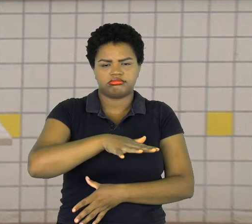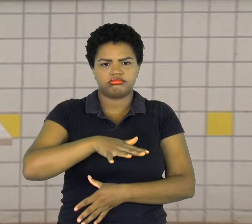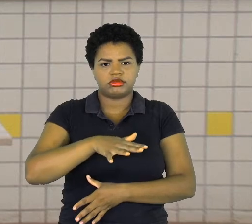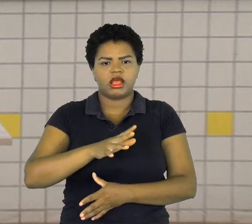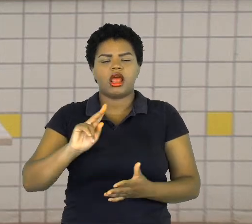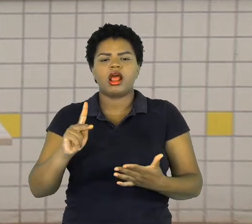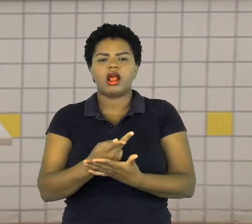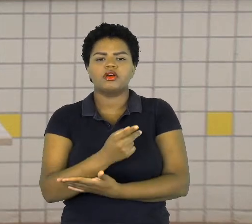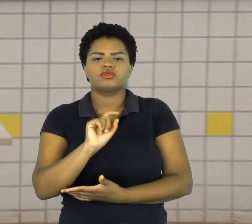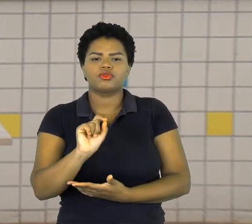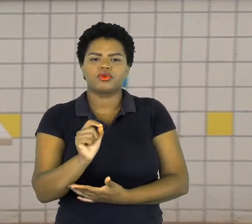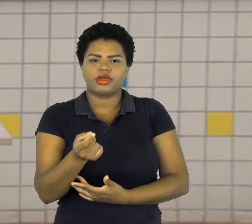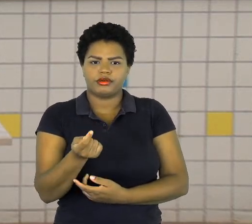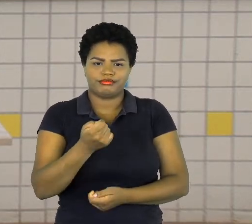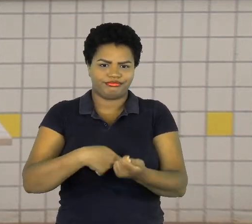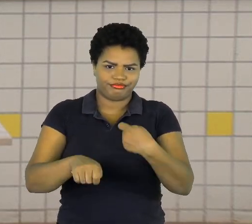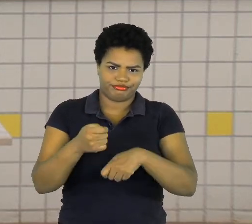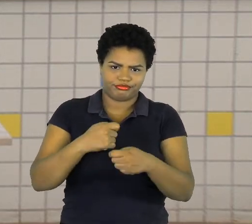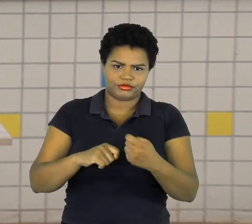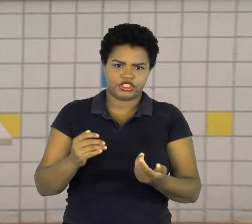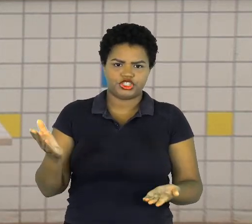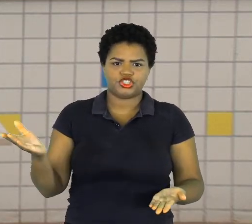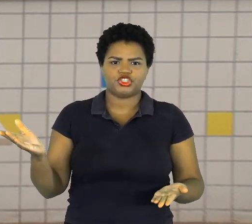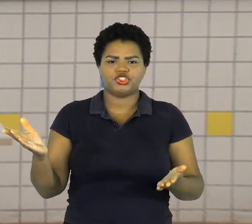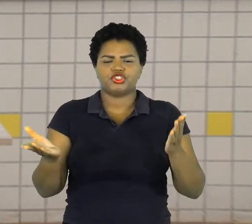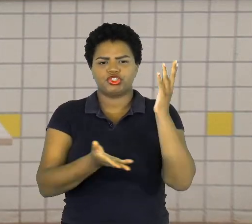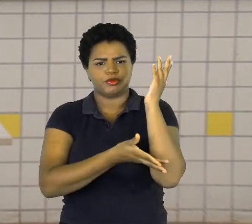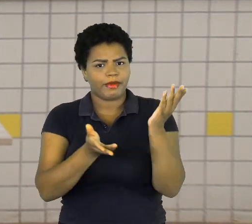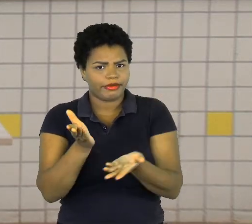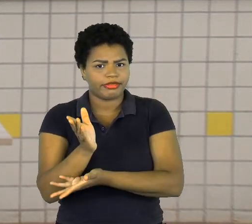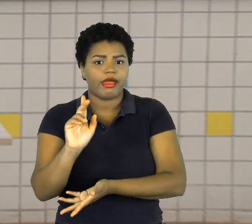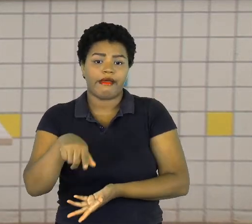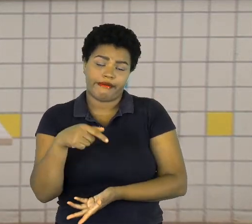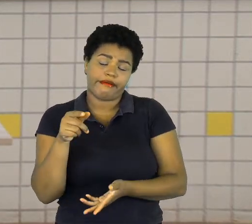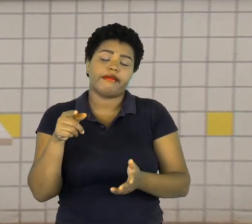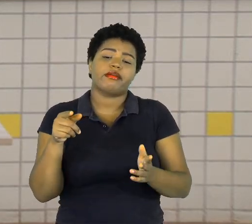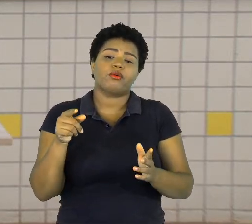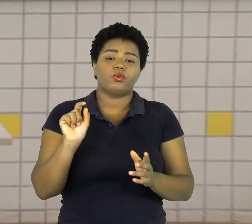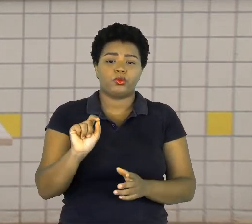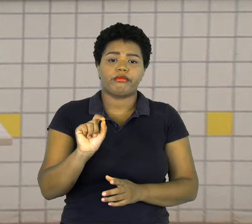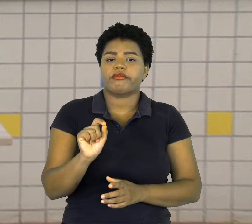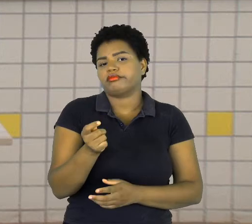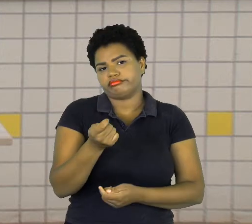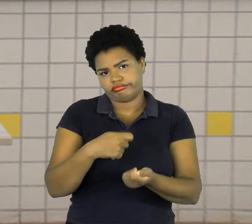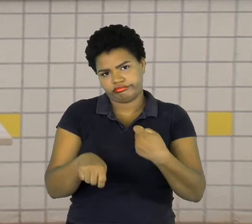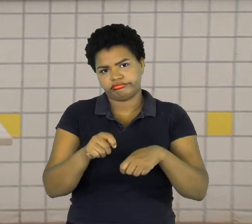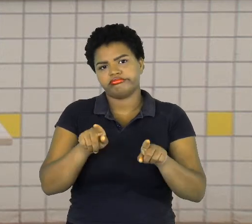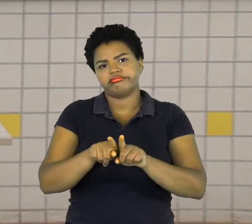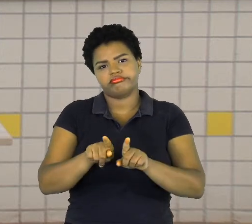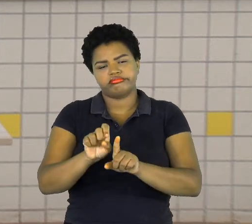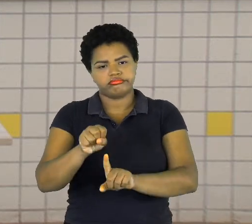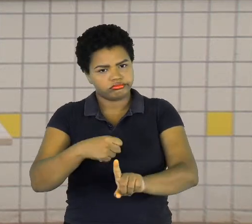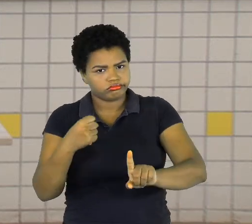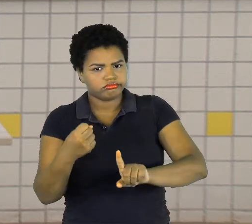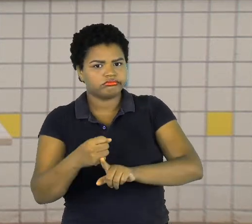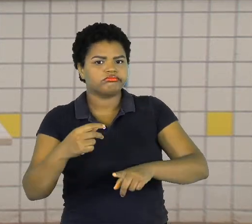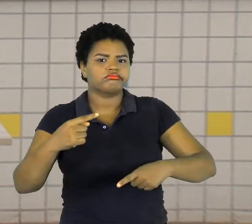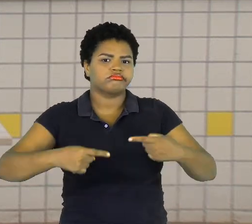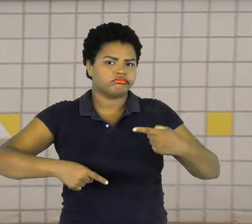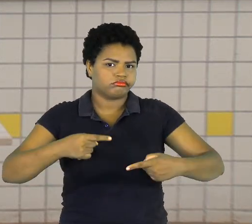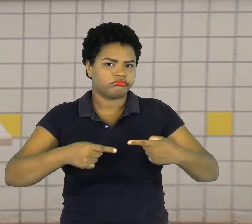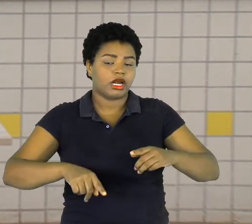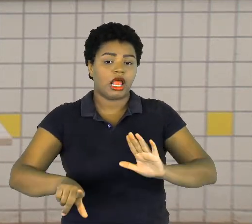econômico, né? Retirar a cobertura, desmatar é questão econômica, questão social, política. As leis também,